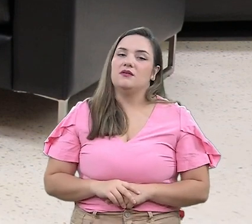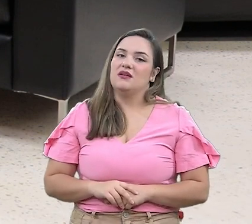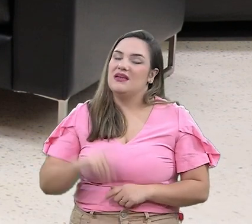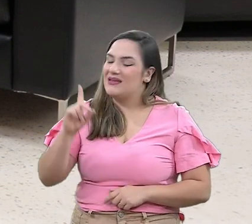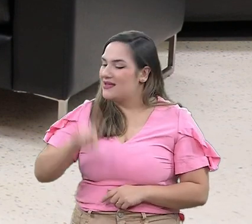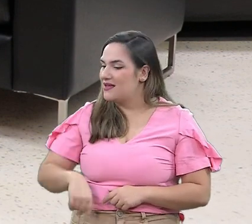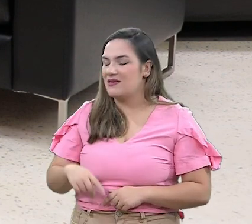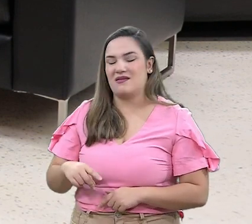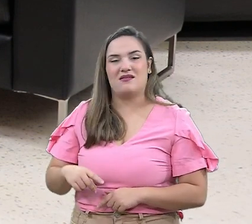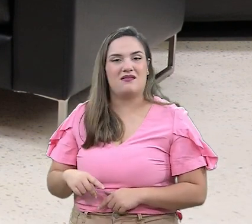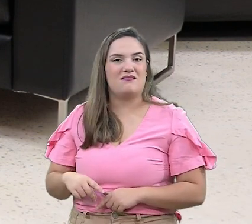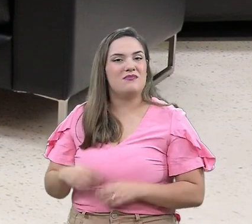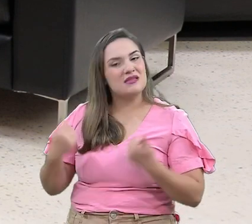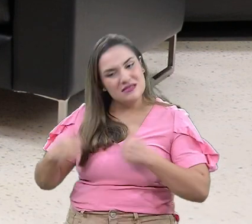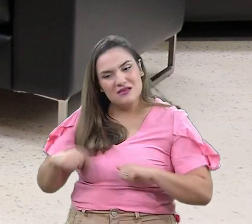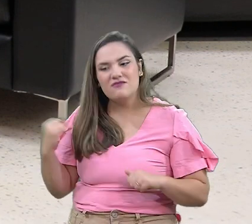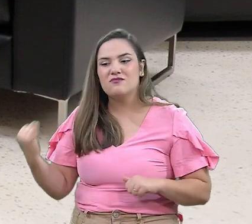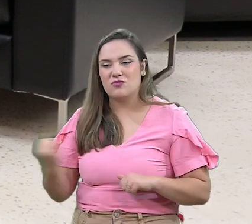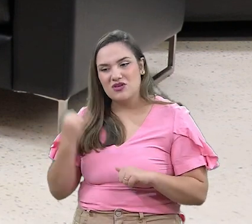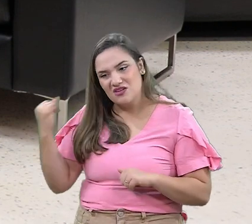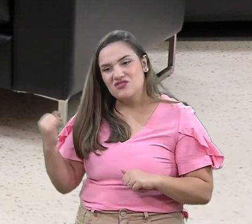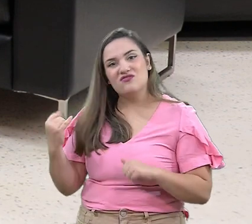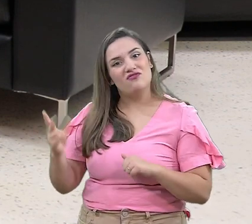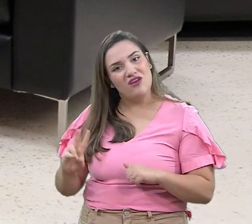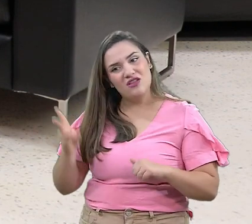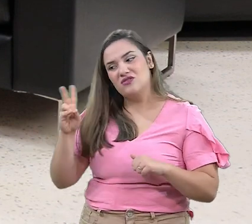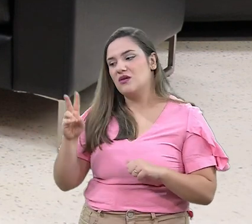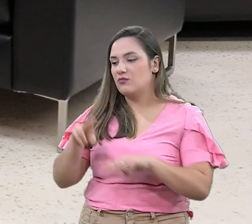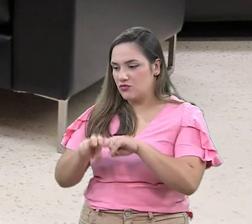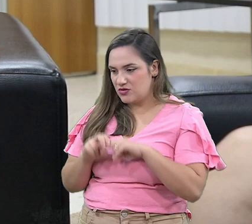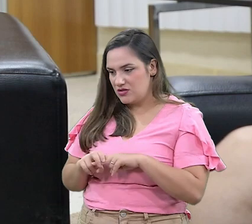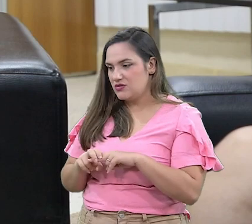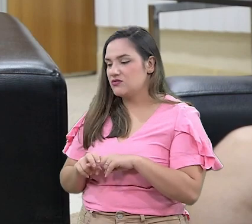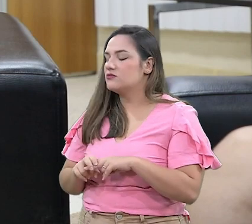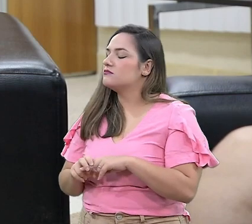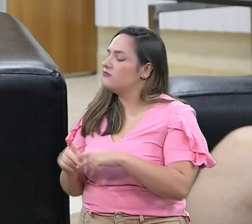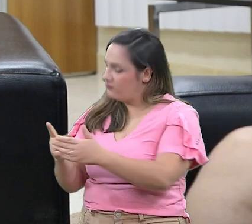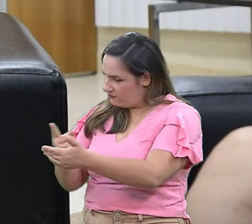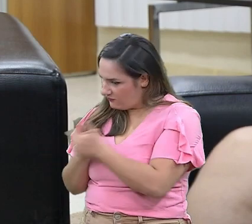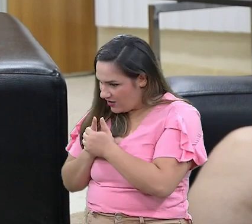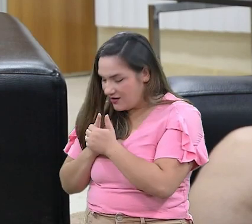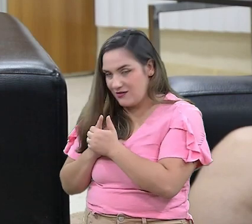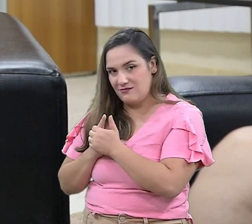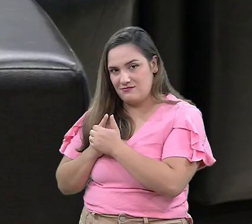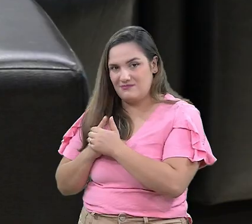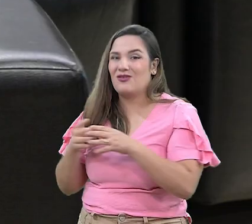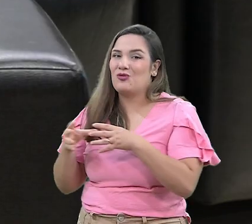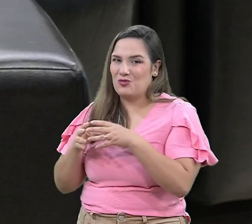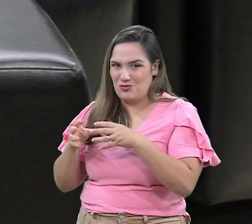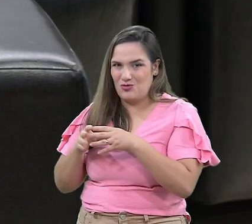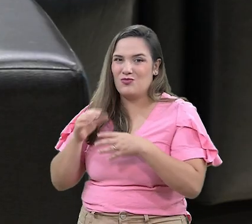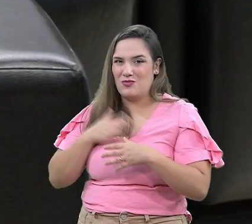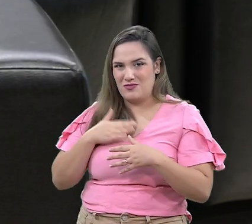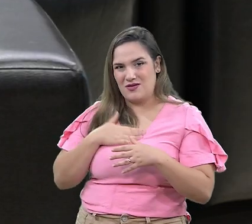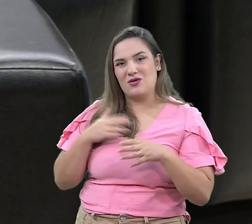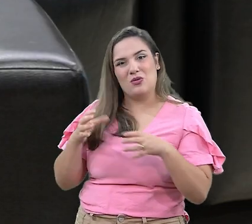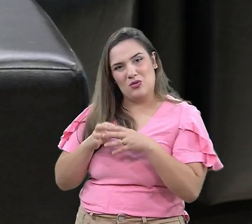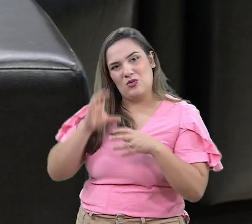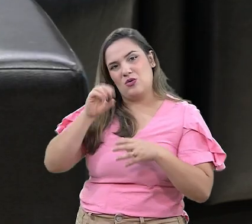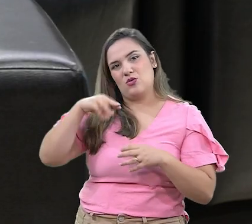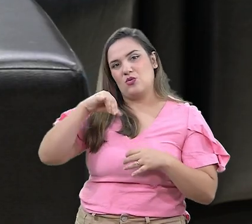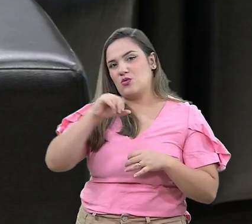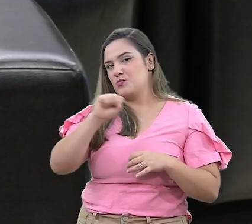um outro lado que não, né, e as pessoas acabam banalizando isso. Então,